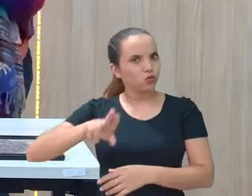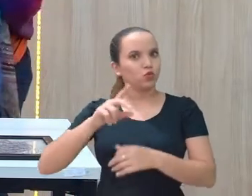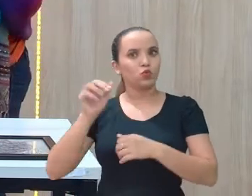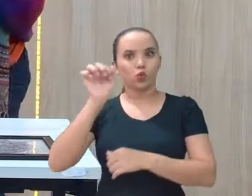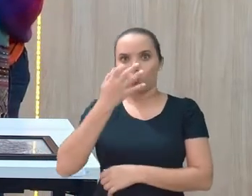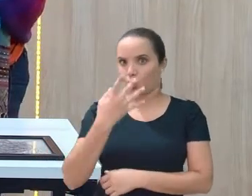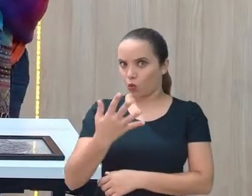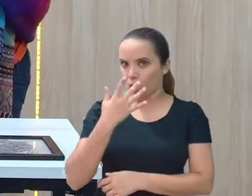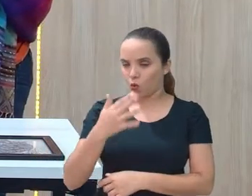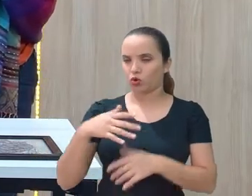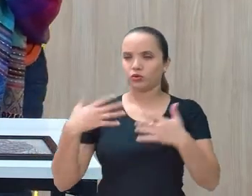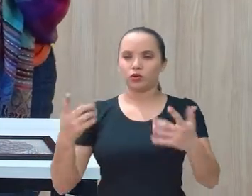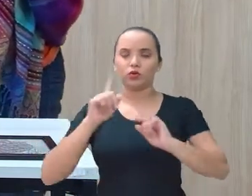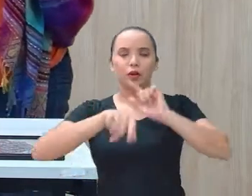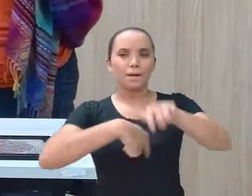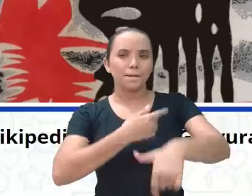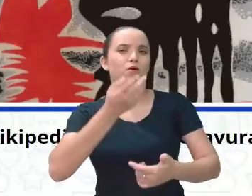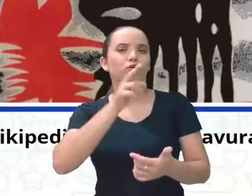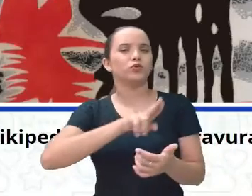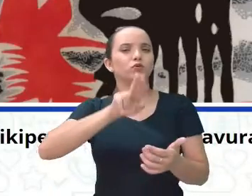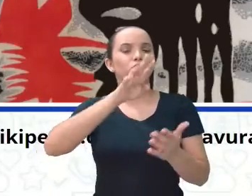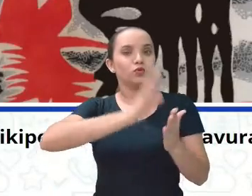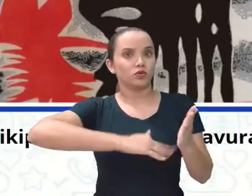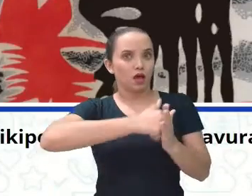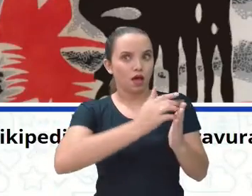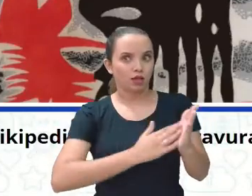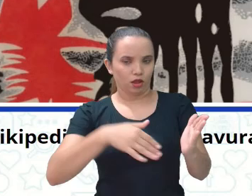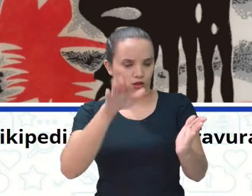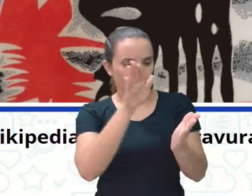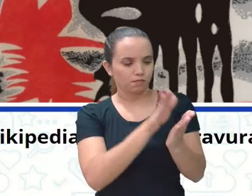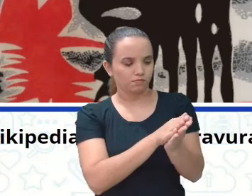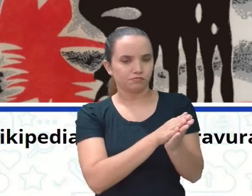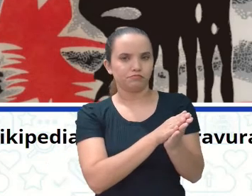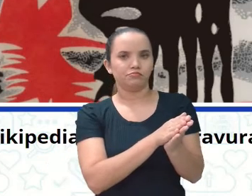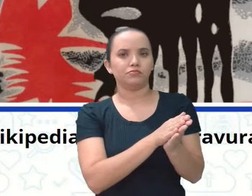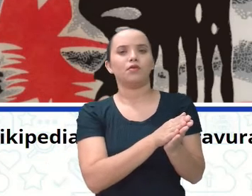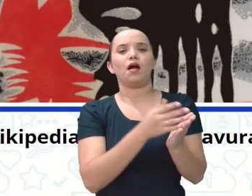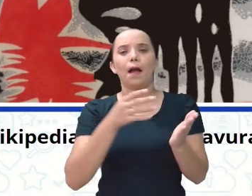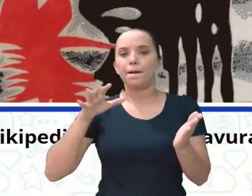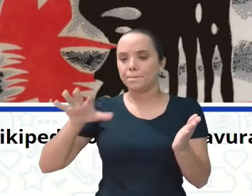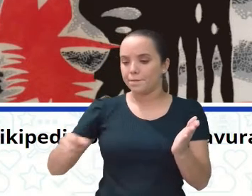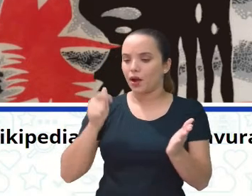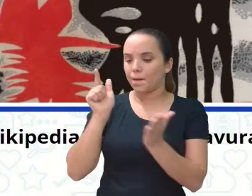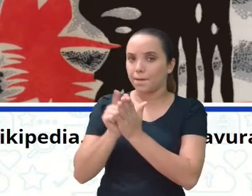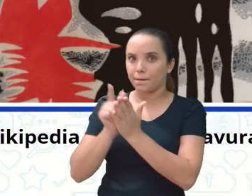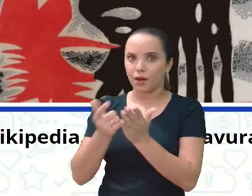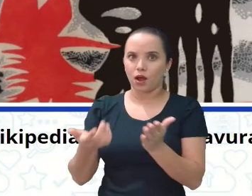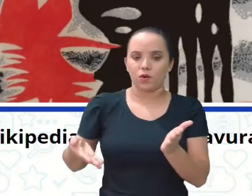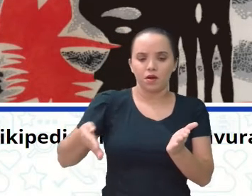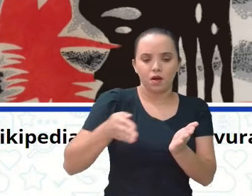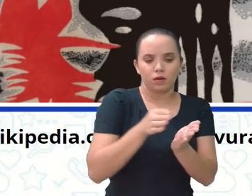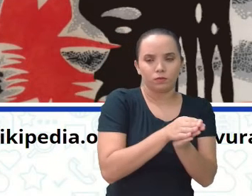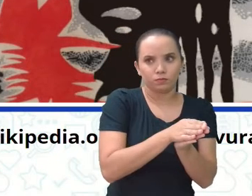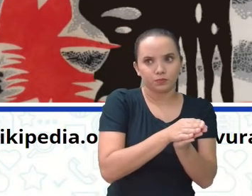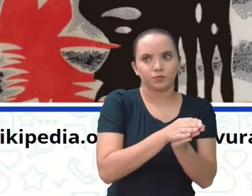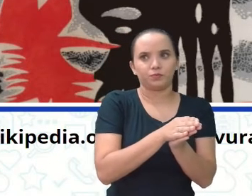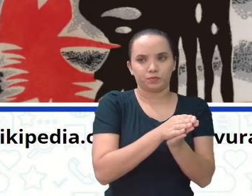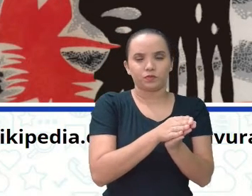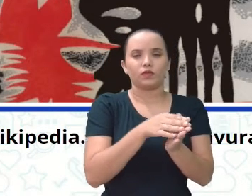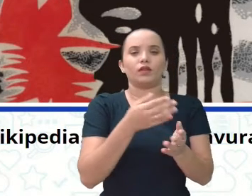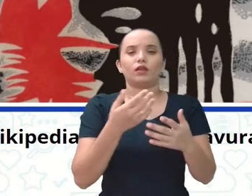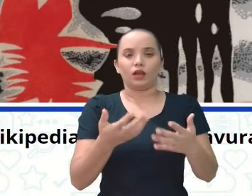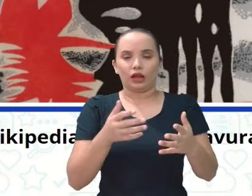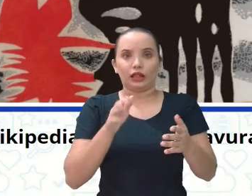aplicar a tinta na superfície, ele coloca um papel sobre essa superfície. quando ele não quer, né, que tenha cor. Ao